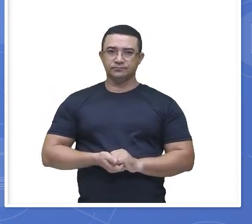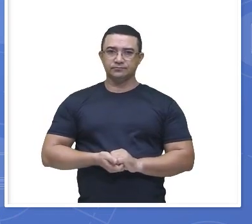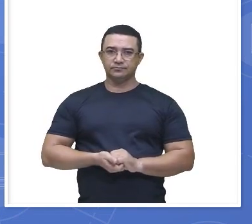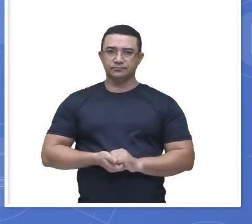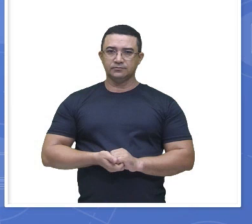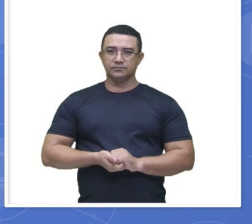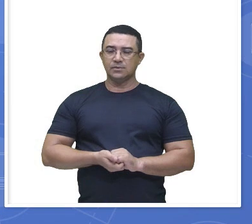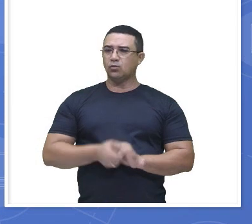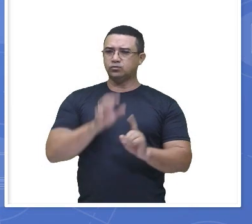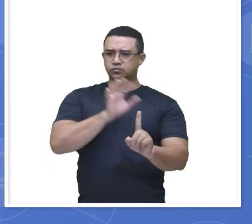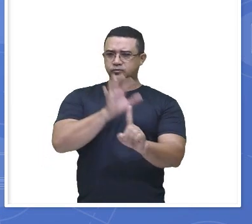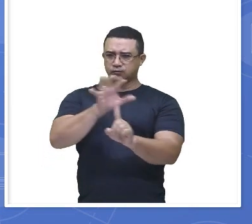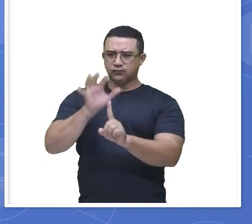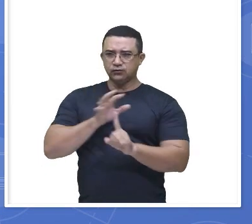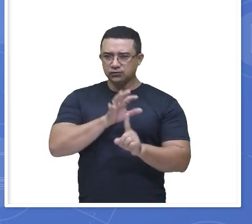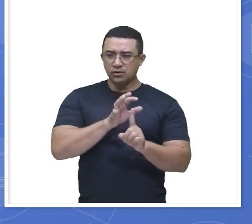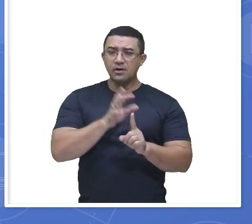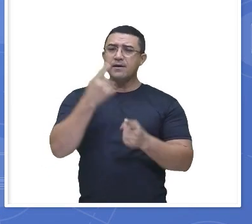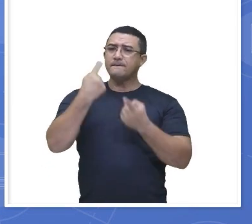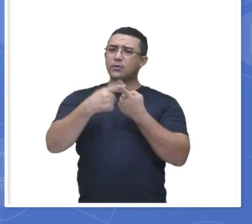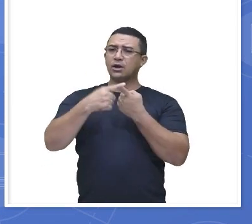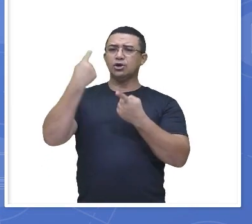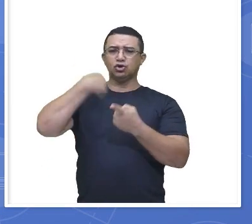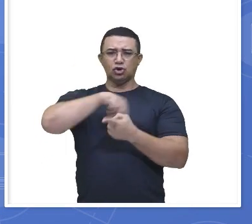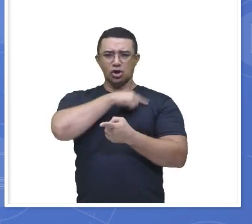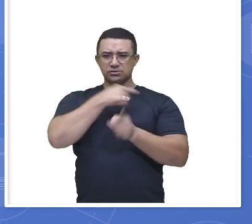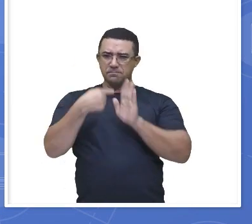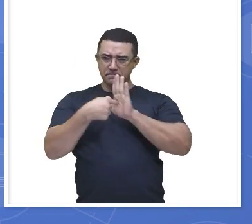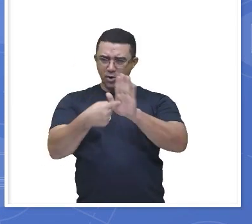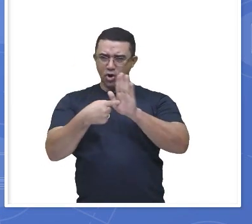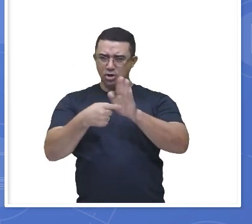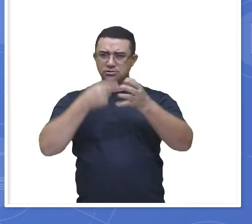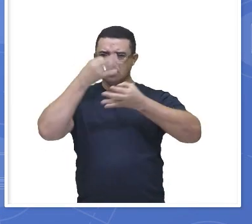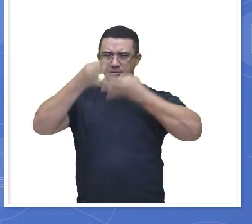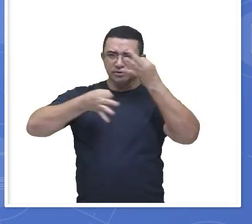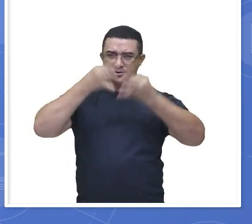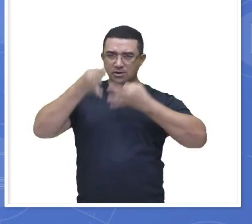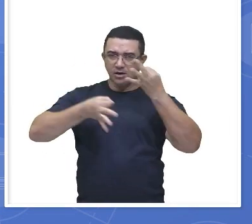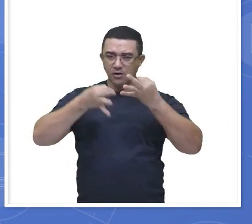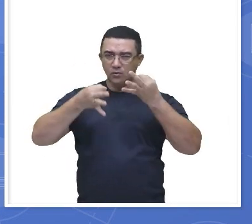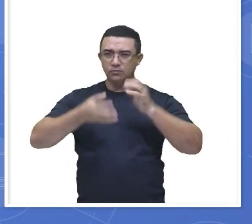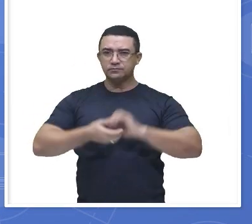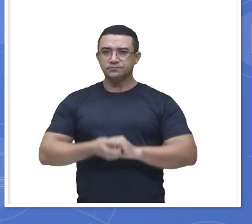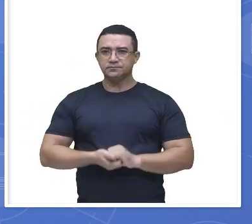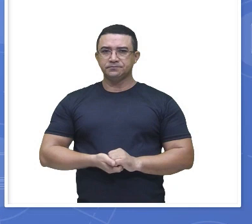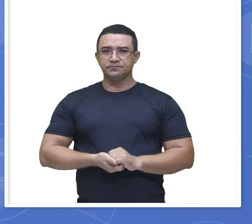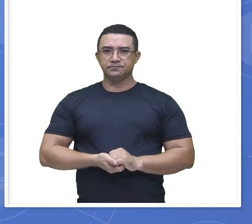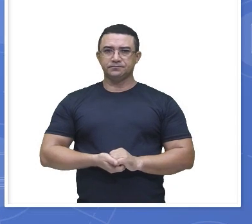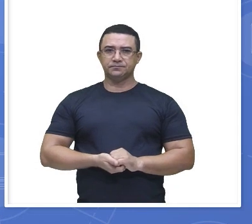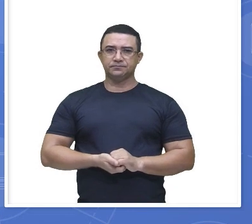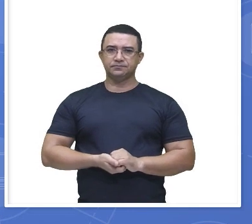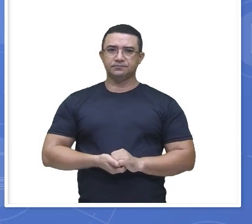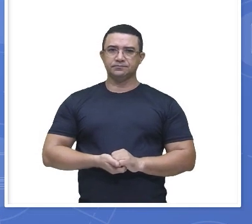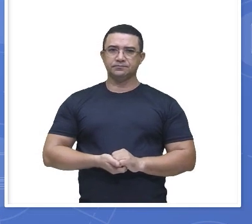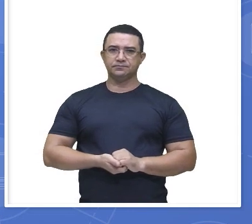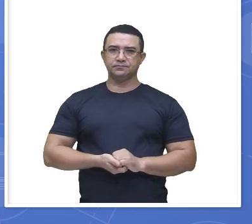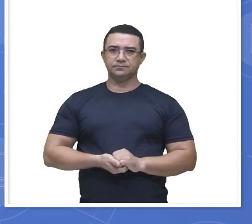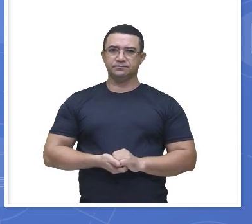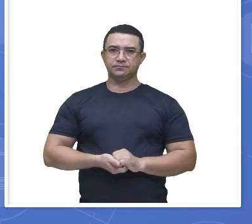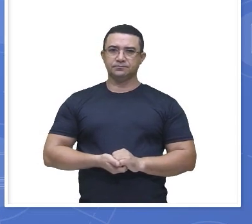a gente expressa opinião, né? Então, vamos colocar aqui, expressar